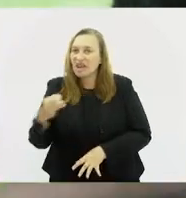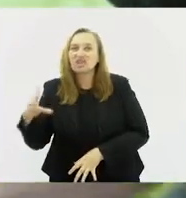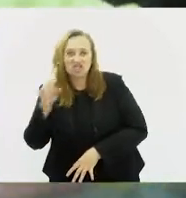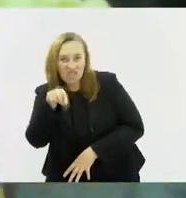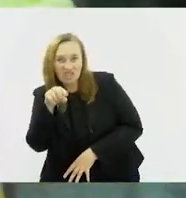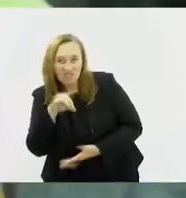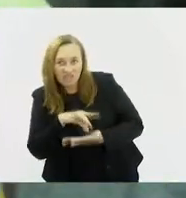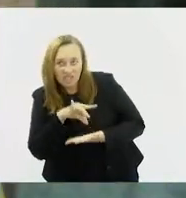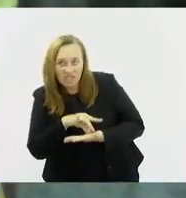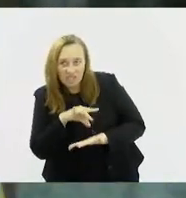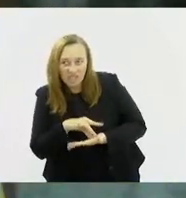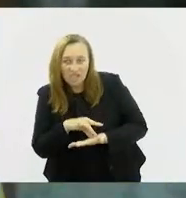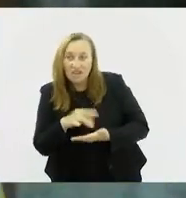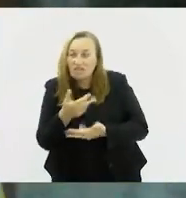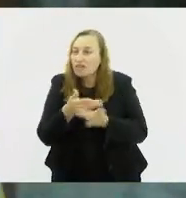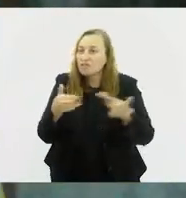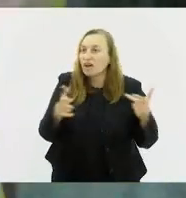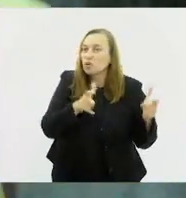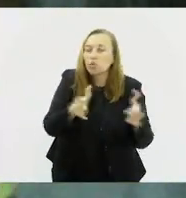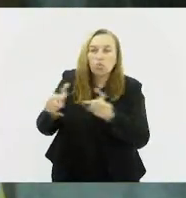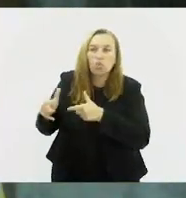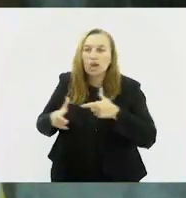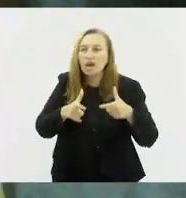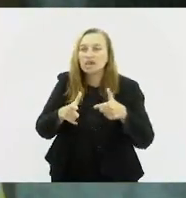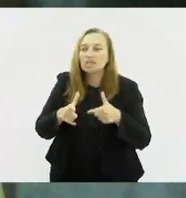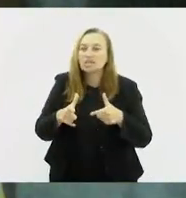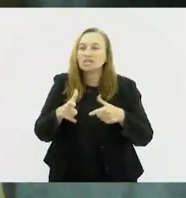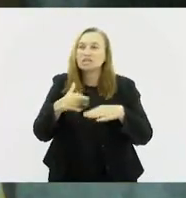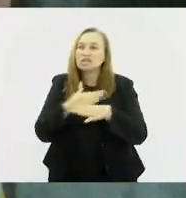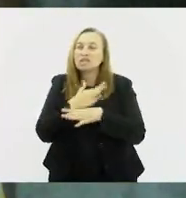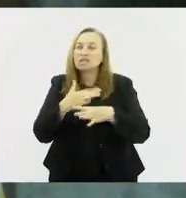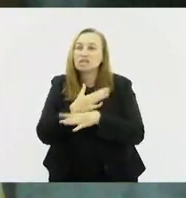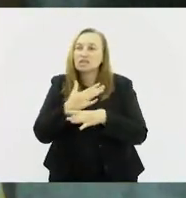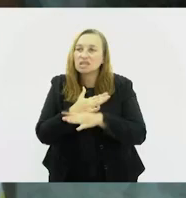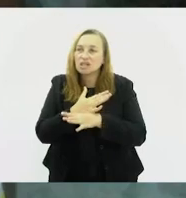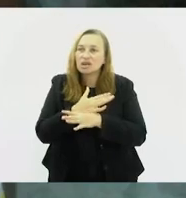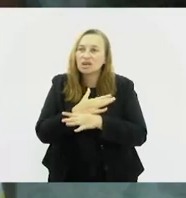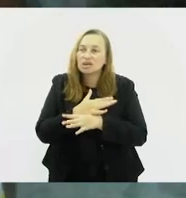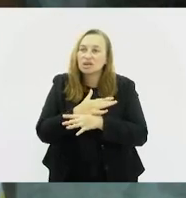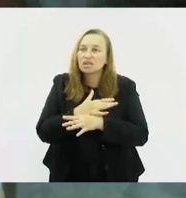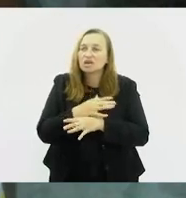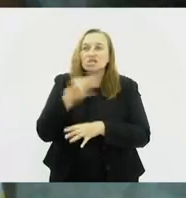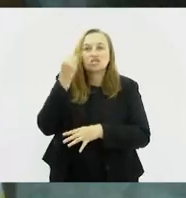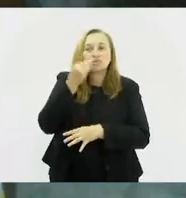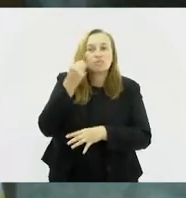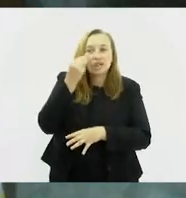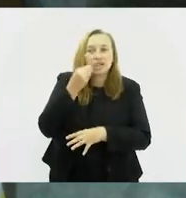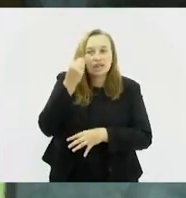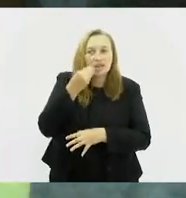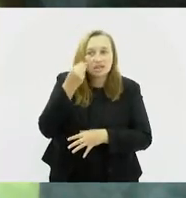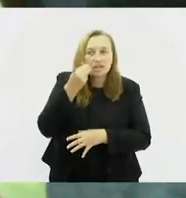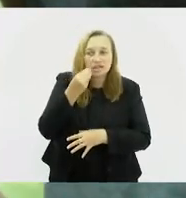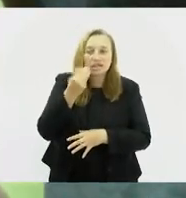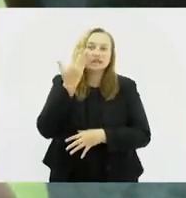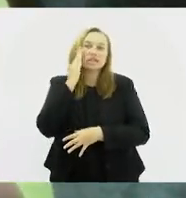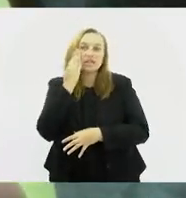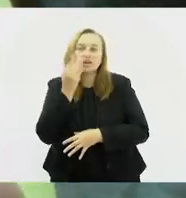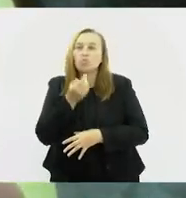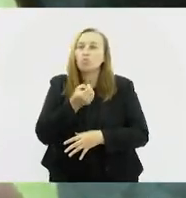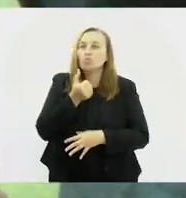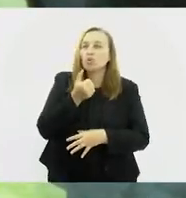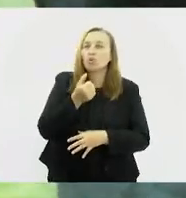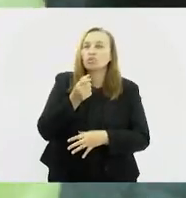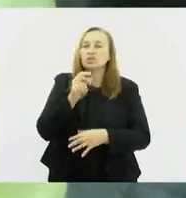para a conservatória, vão para outras cidades. Elas passaram a conviver e entender um pouco do que é o